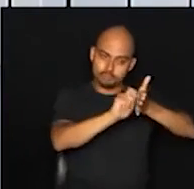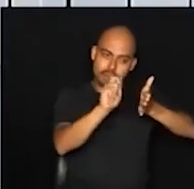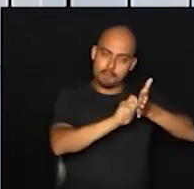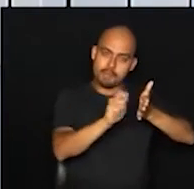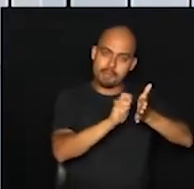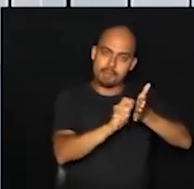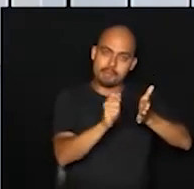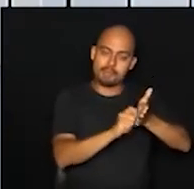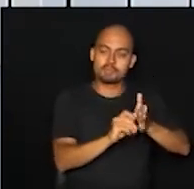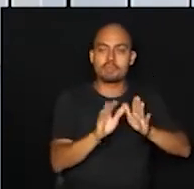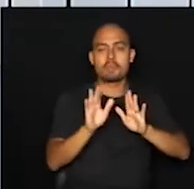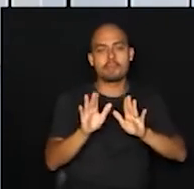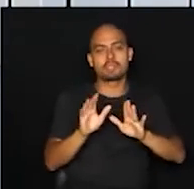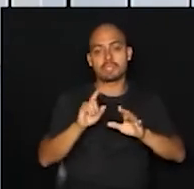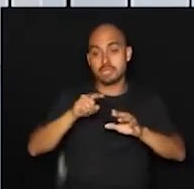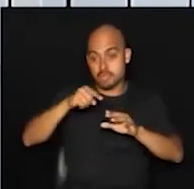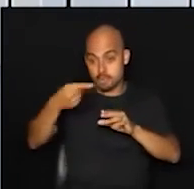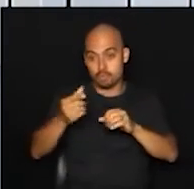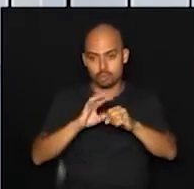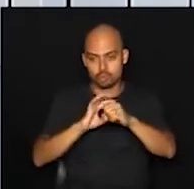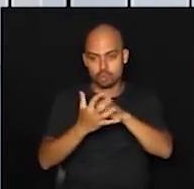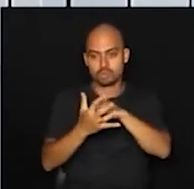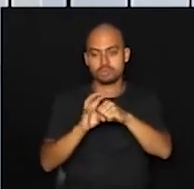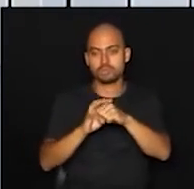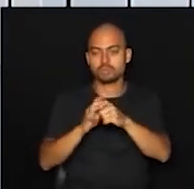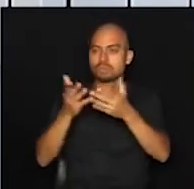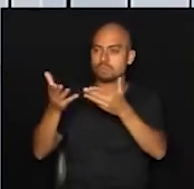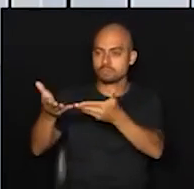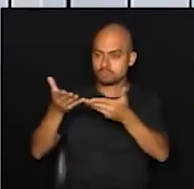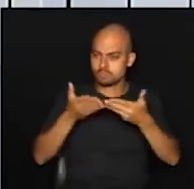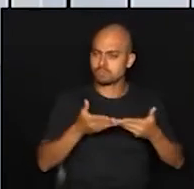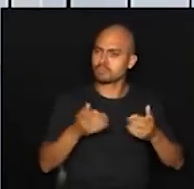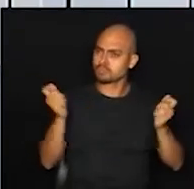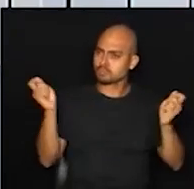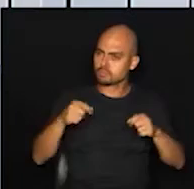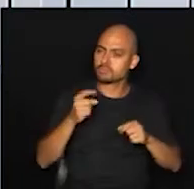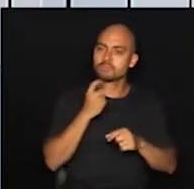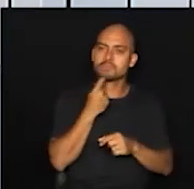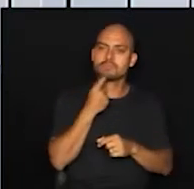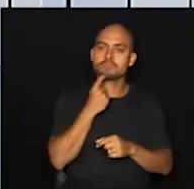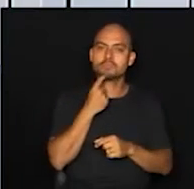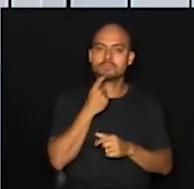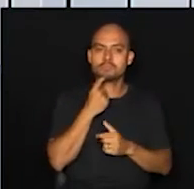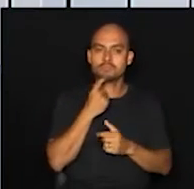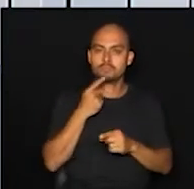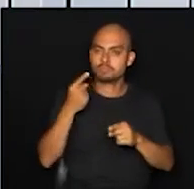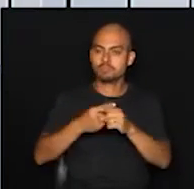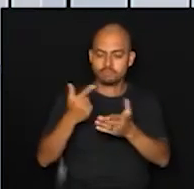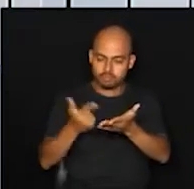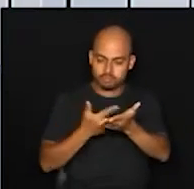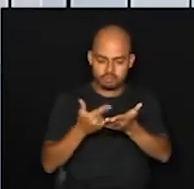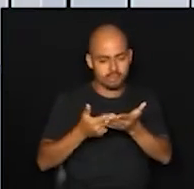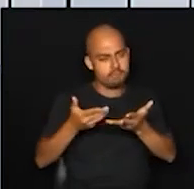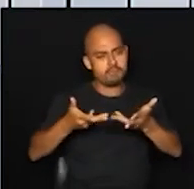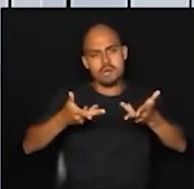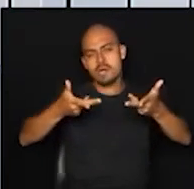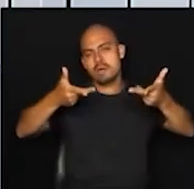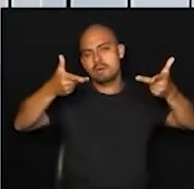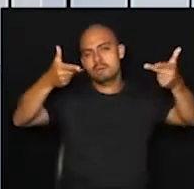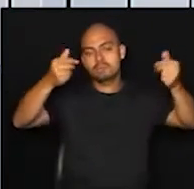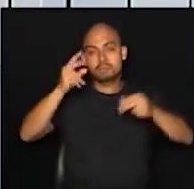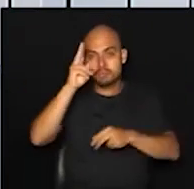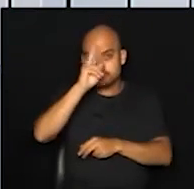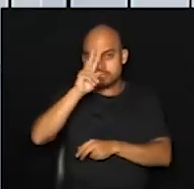mas passando a pandemia... Fica o convite aí, se quiser vir para Campinas, porque é um livro fantástico sobre essa